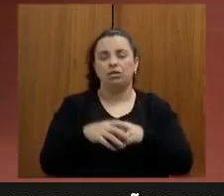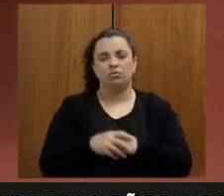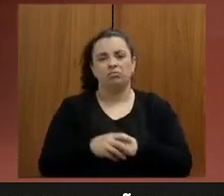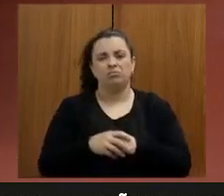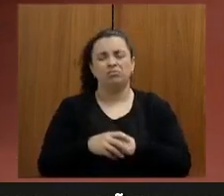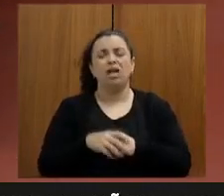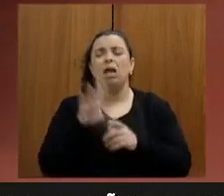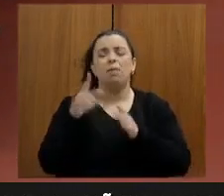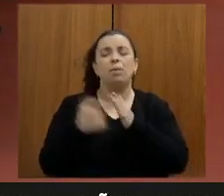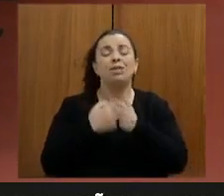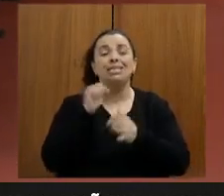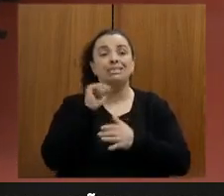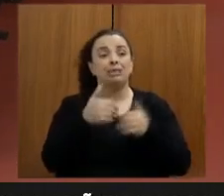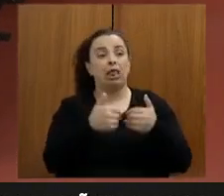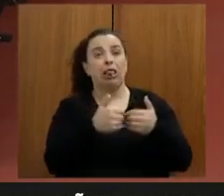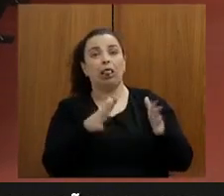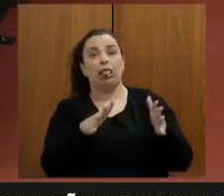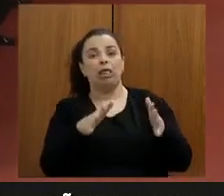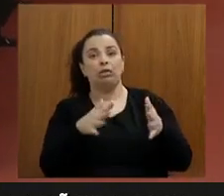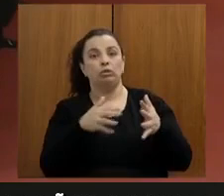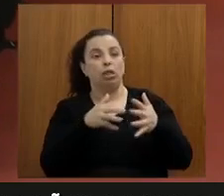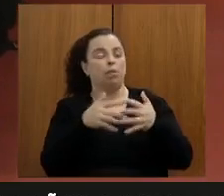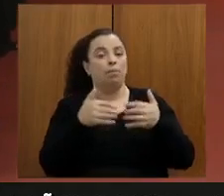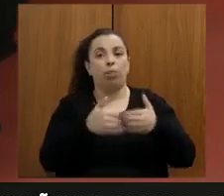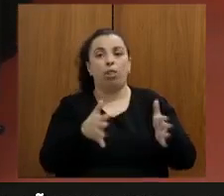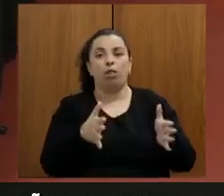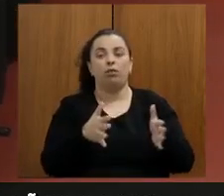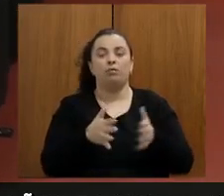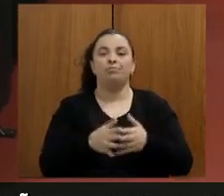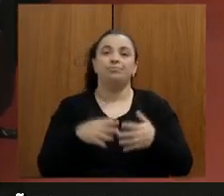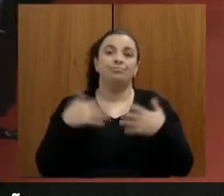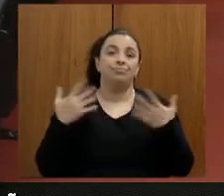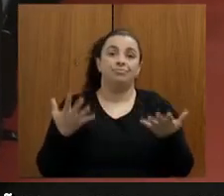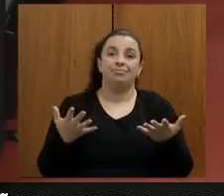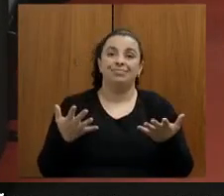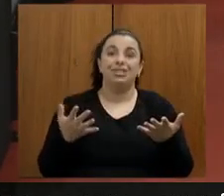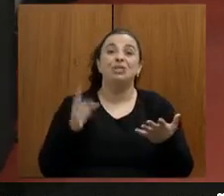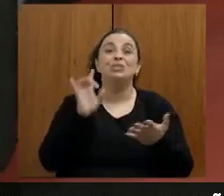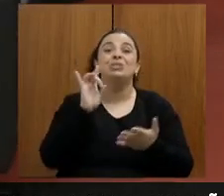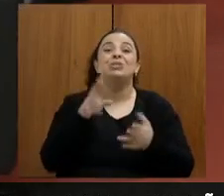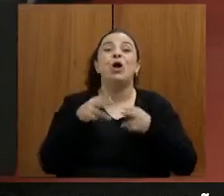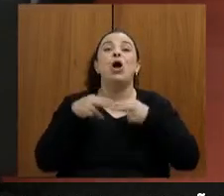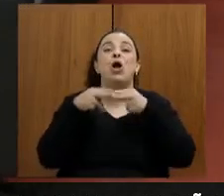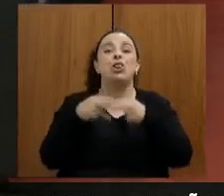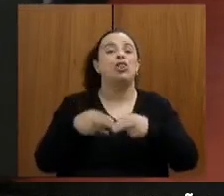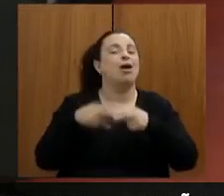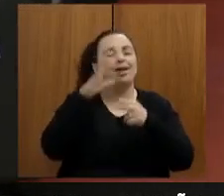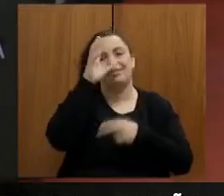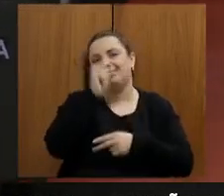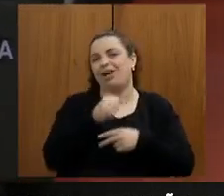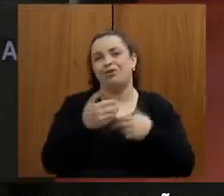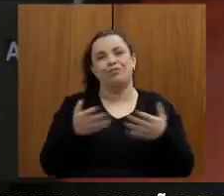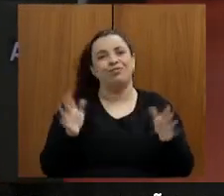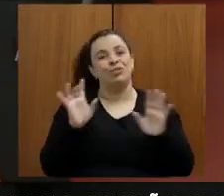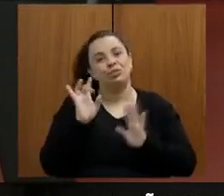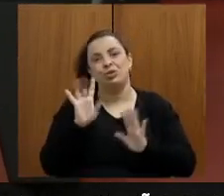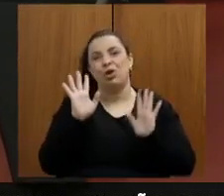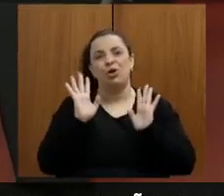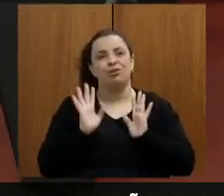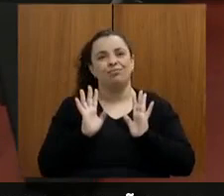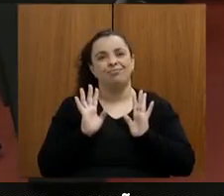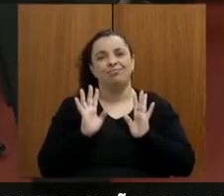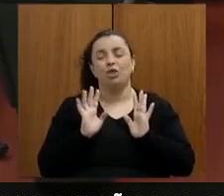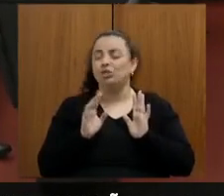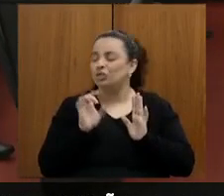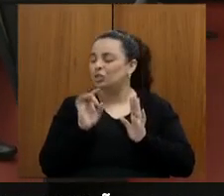mas Se romper preciso um especialista em Noé só Noé né da Bíblia lado de luz o que pode saber o que que vai